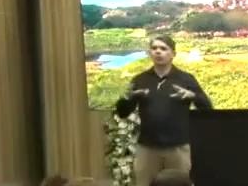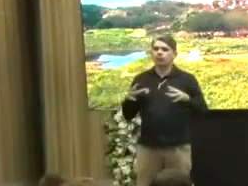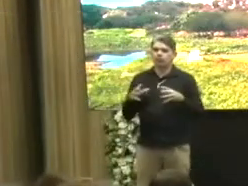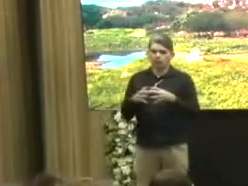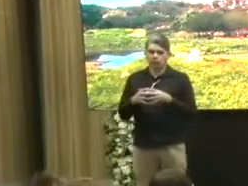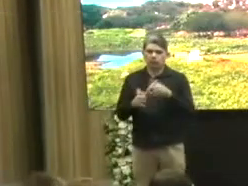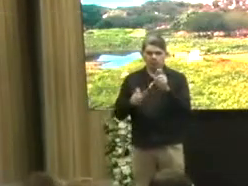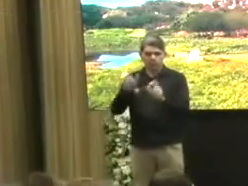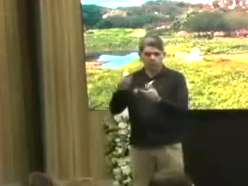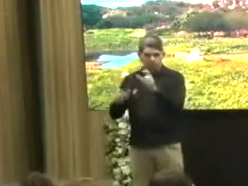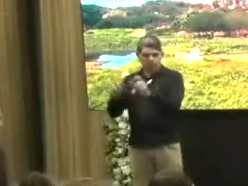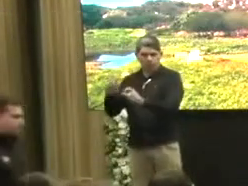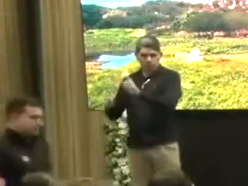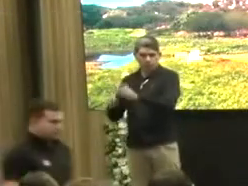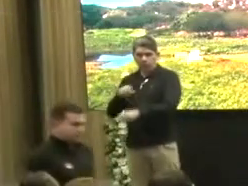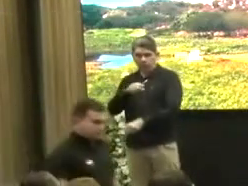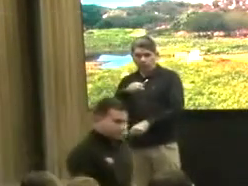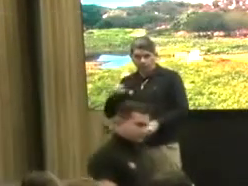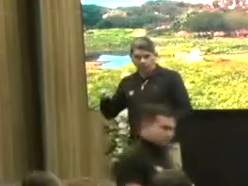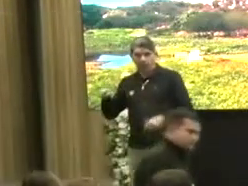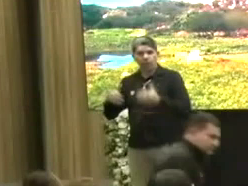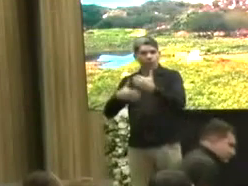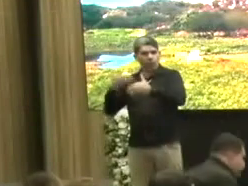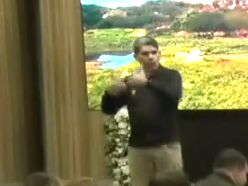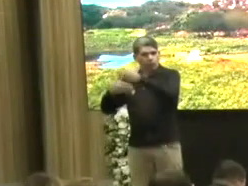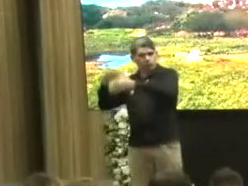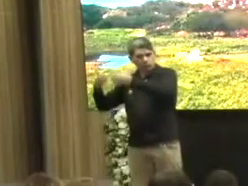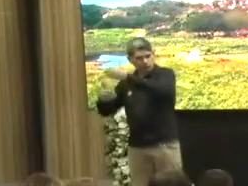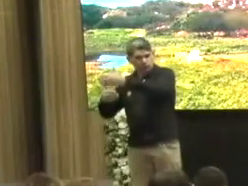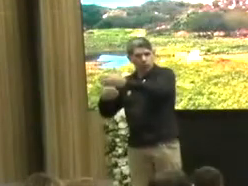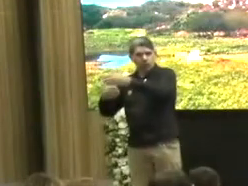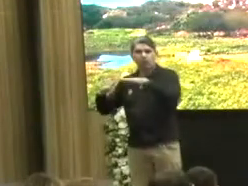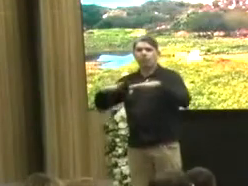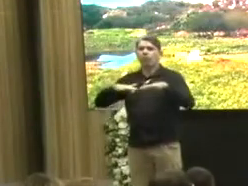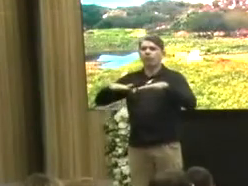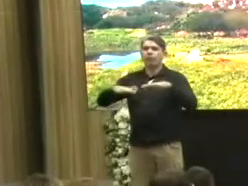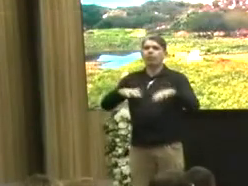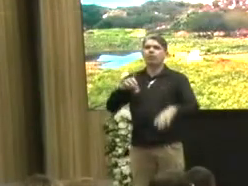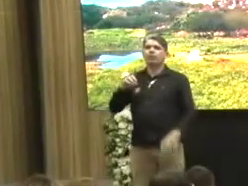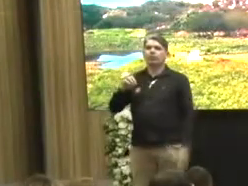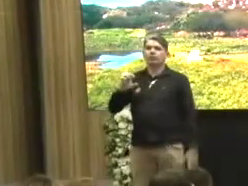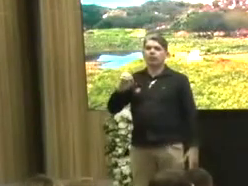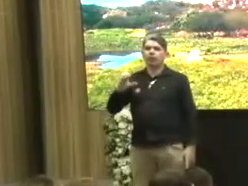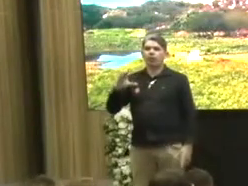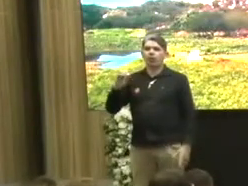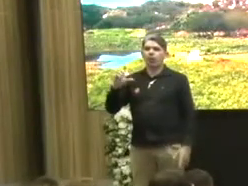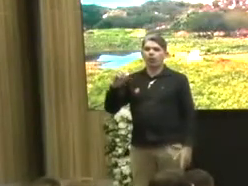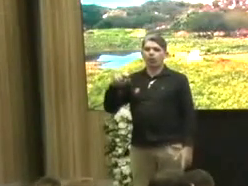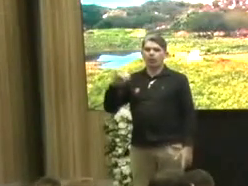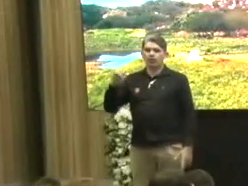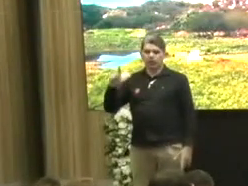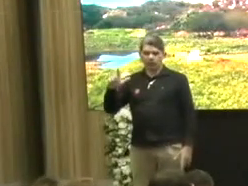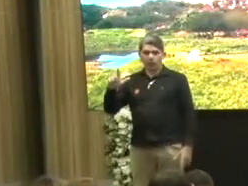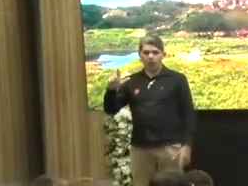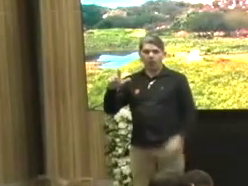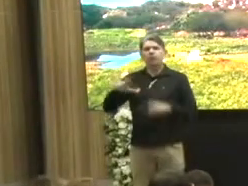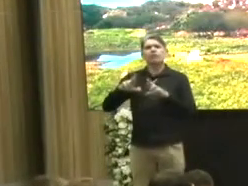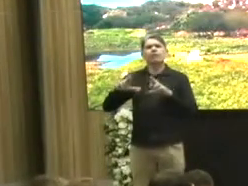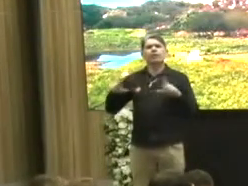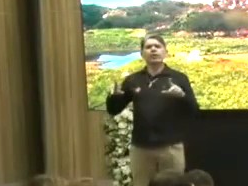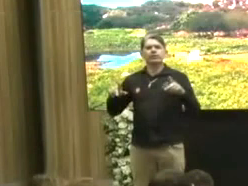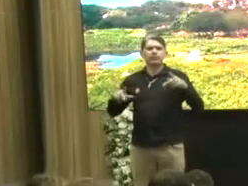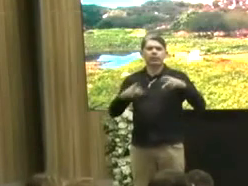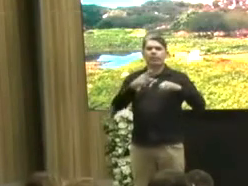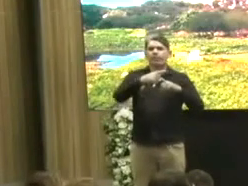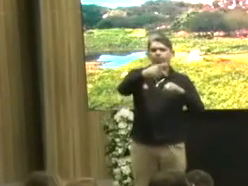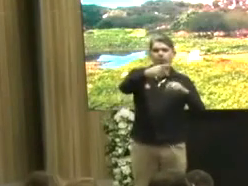de pessoas construindo o movimento decolonial. Qual é a diferença dos pós-coloniais para os decoloniais? Que